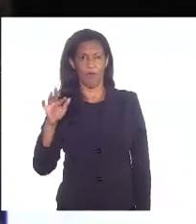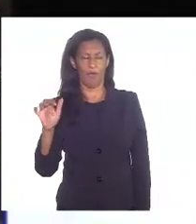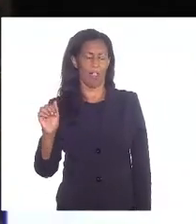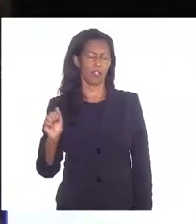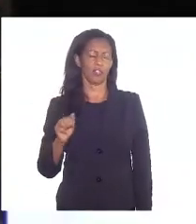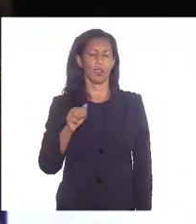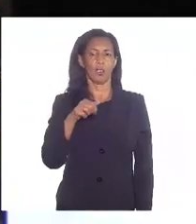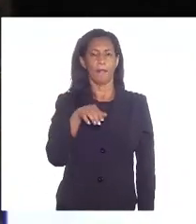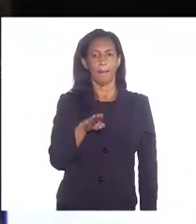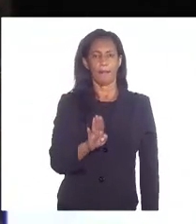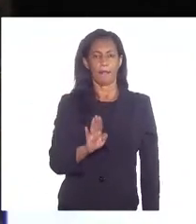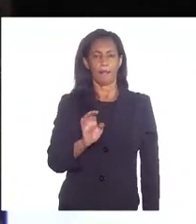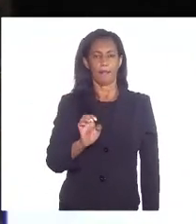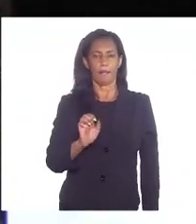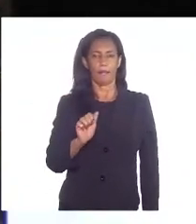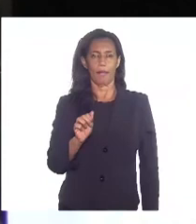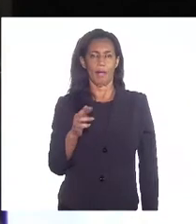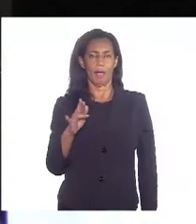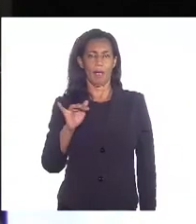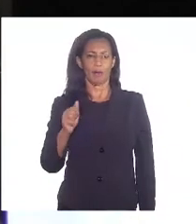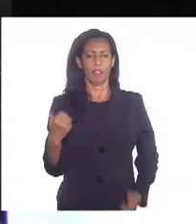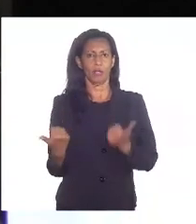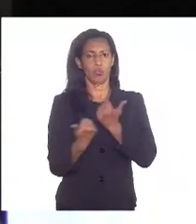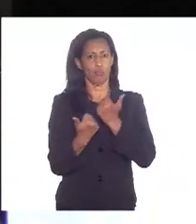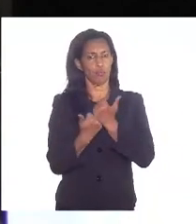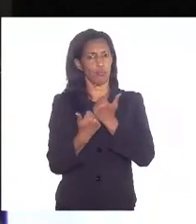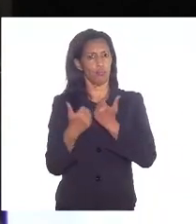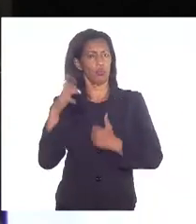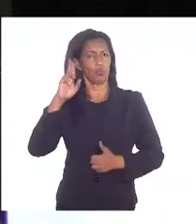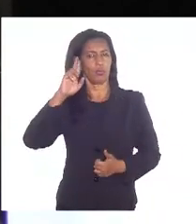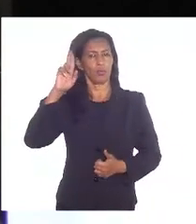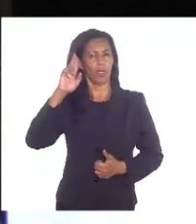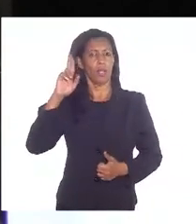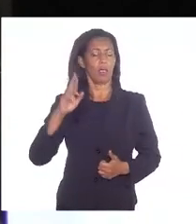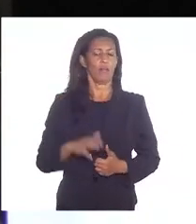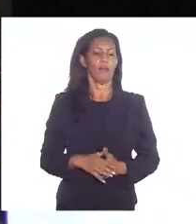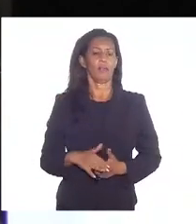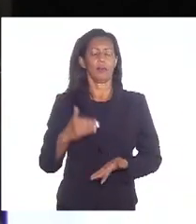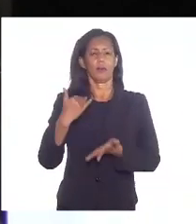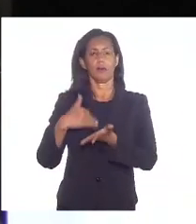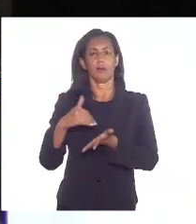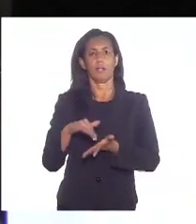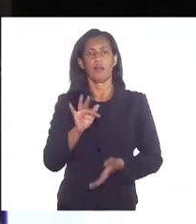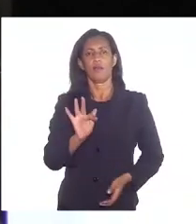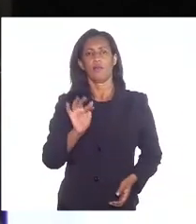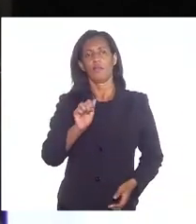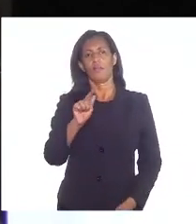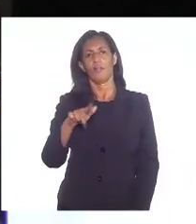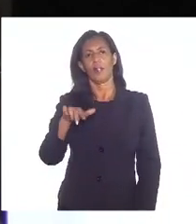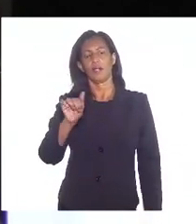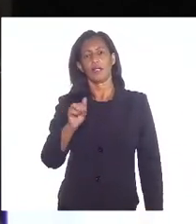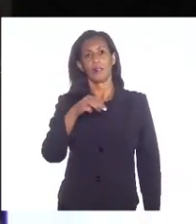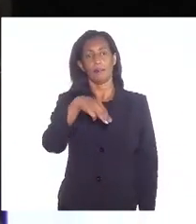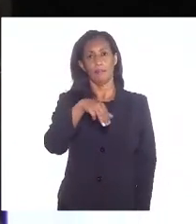Guerreiro, auditora fiscal subchefe da Secretaria de Estado da Fazenda. Senhora